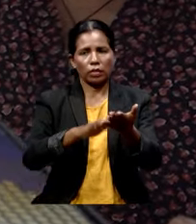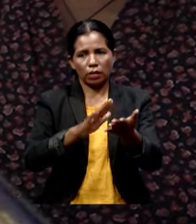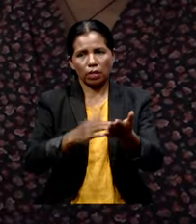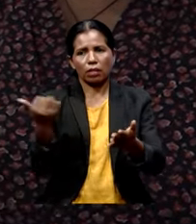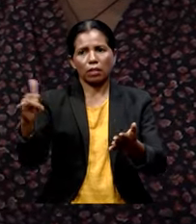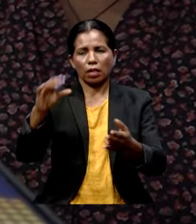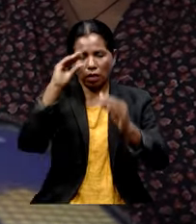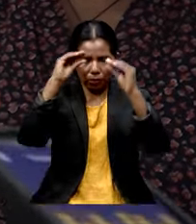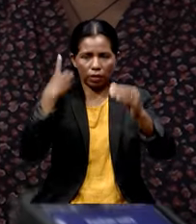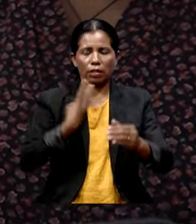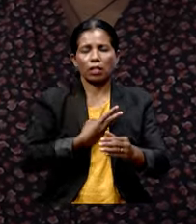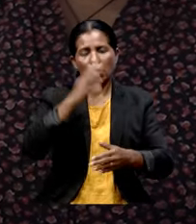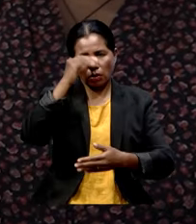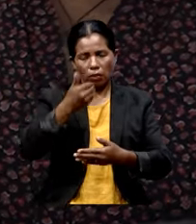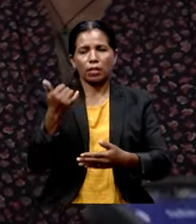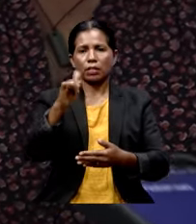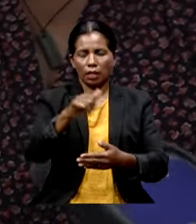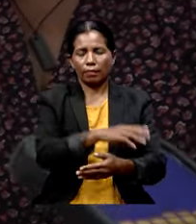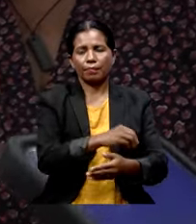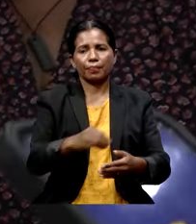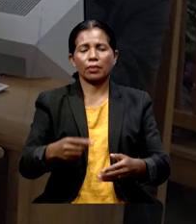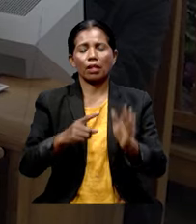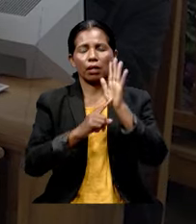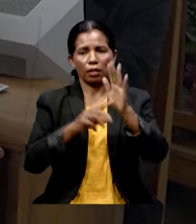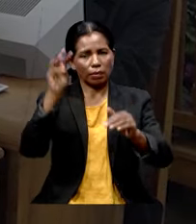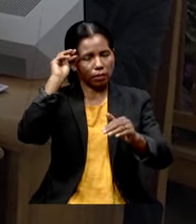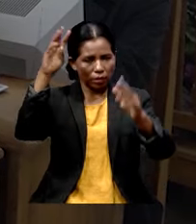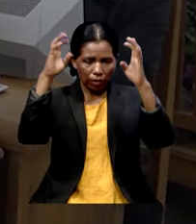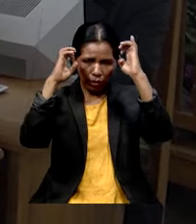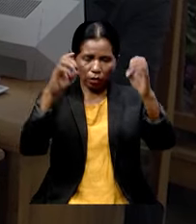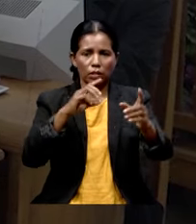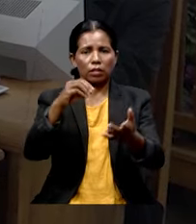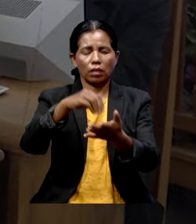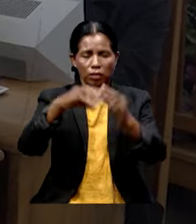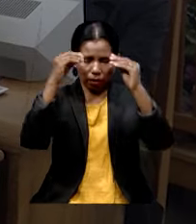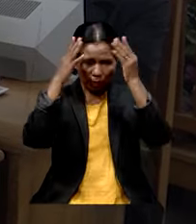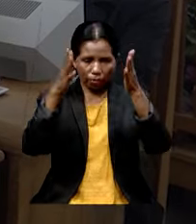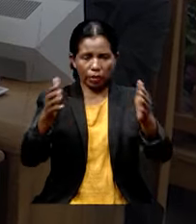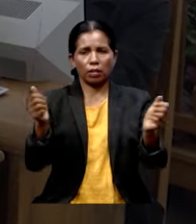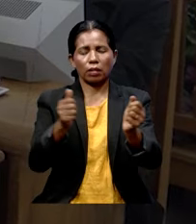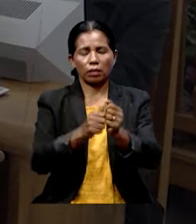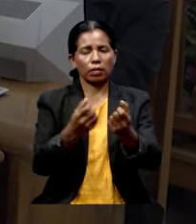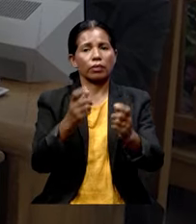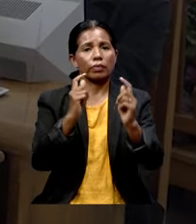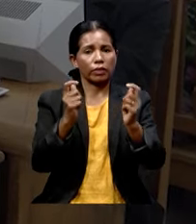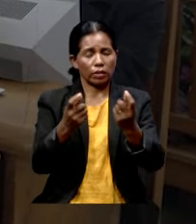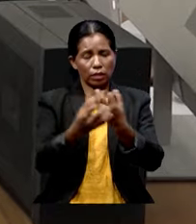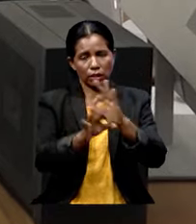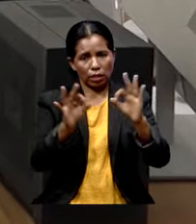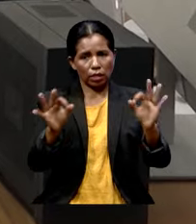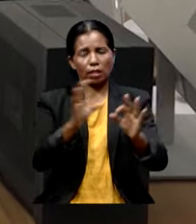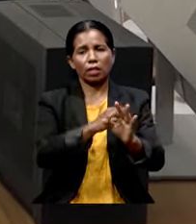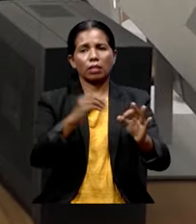hanori ita ni on sira. Além de Nedulce, se informa da UNE, Ministério da Educação, se coloca tam professor Sira Nebelio, ou na teste, segunda fase,